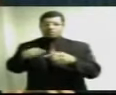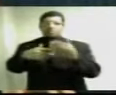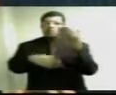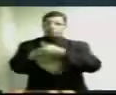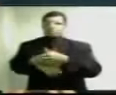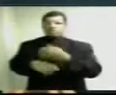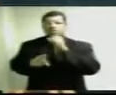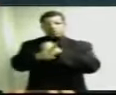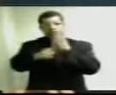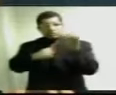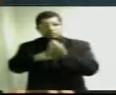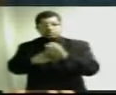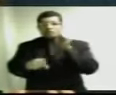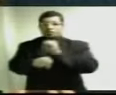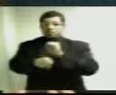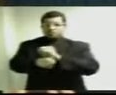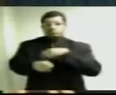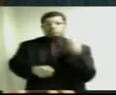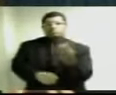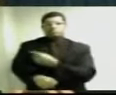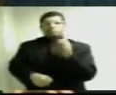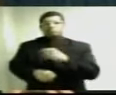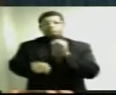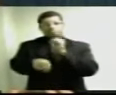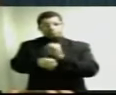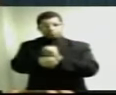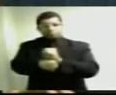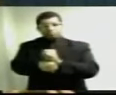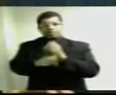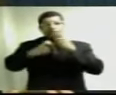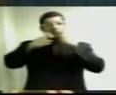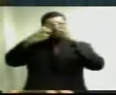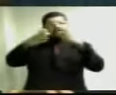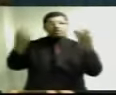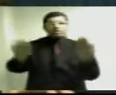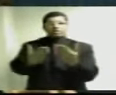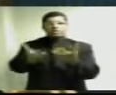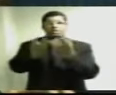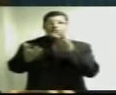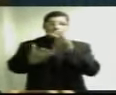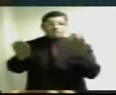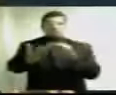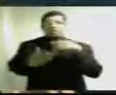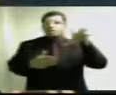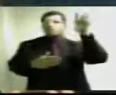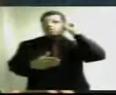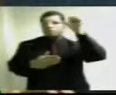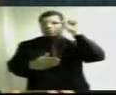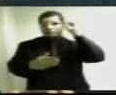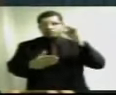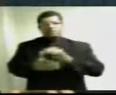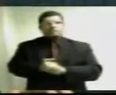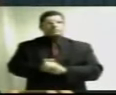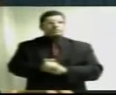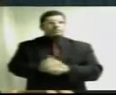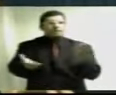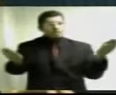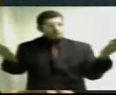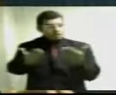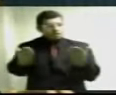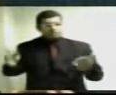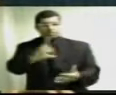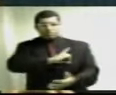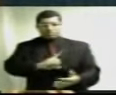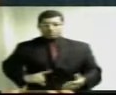É isso que a sociedade espera de nós. É isso que esse grito quer dizer aos nossos ouvidos. E aí,